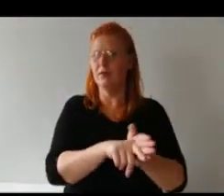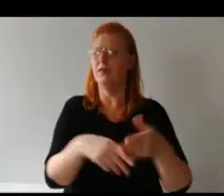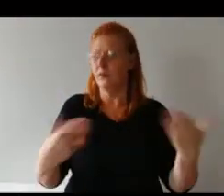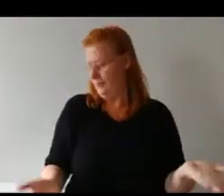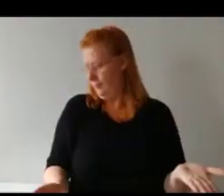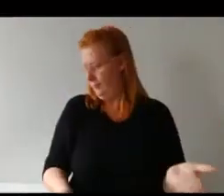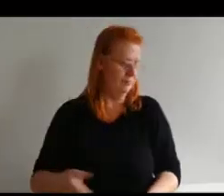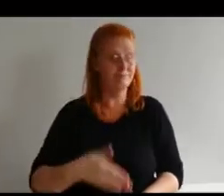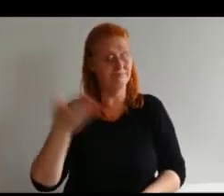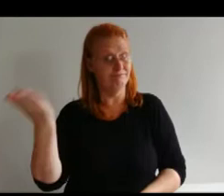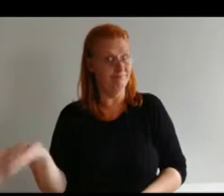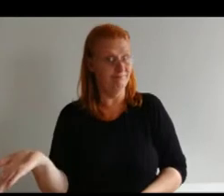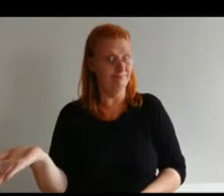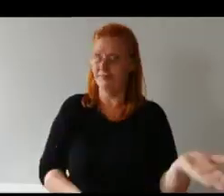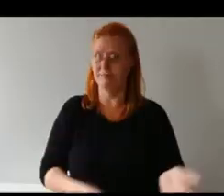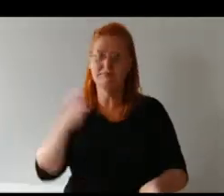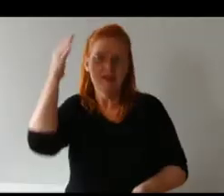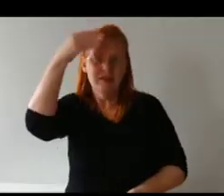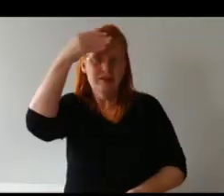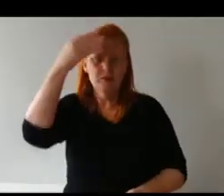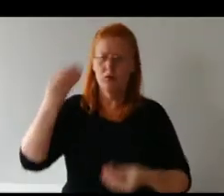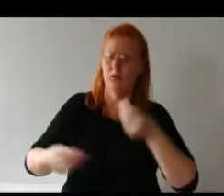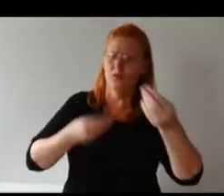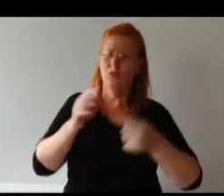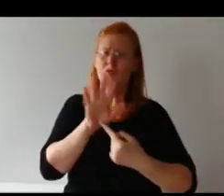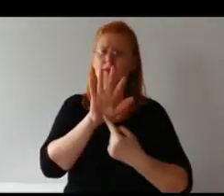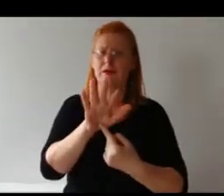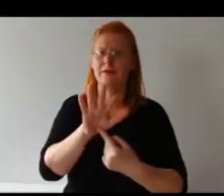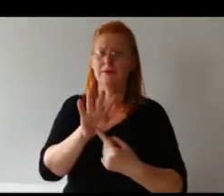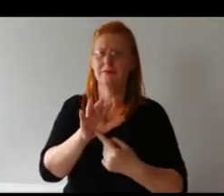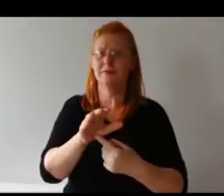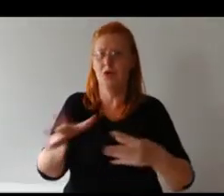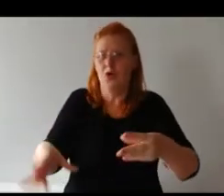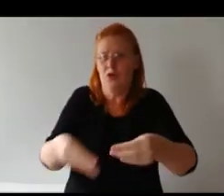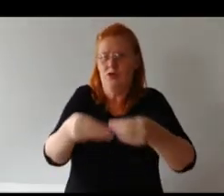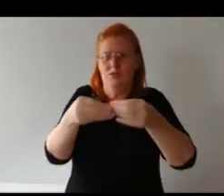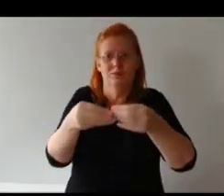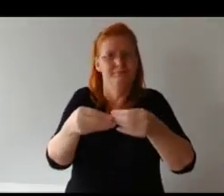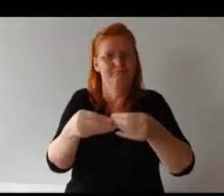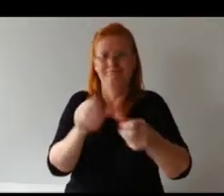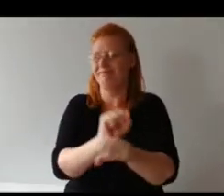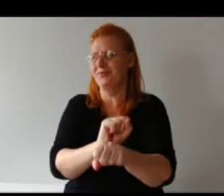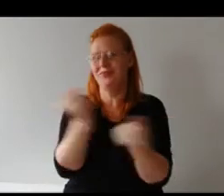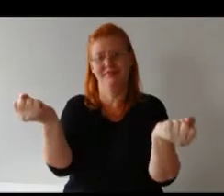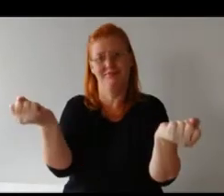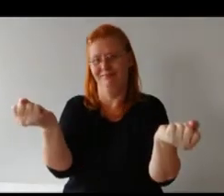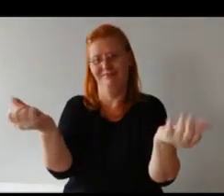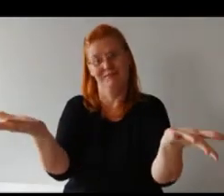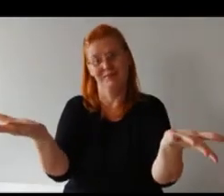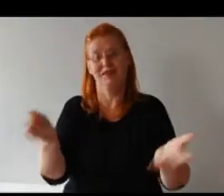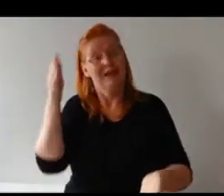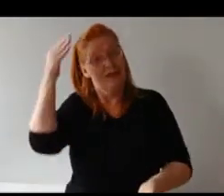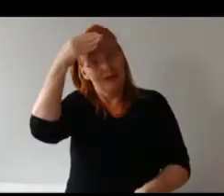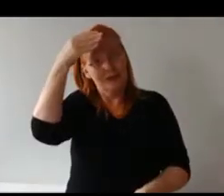do filósofo Gilles Deleuze. Como podemos descrever Gilles Deleuze em poucas palavras? Impossível, mas vamos lá.